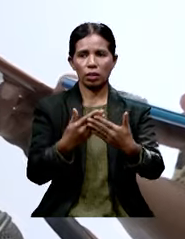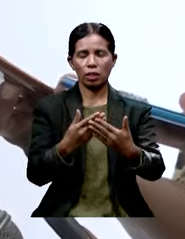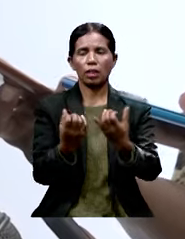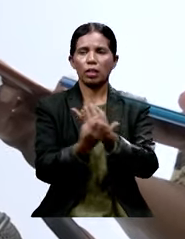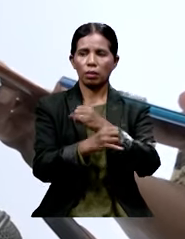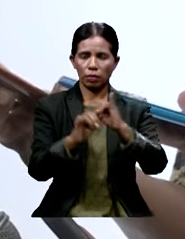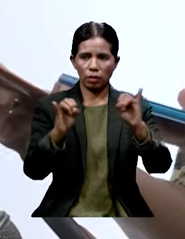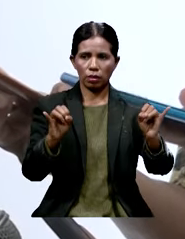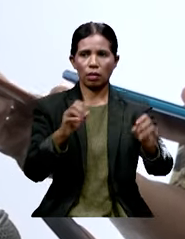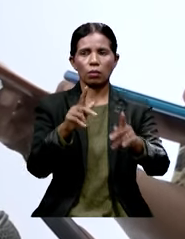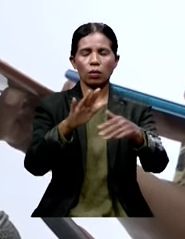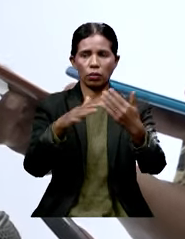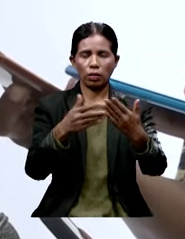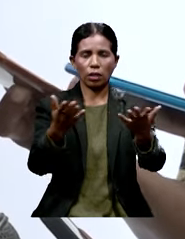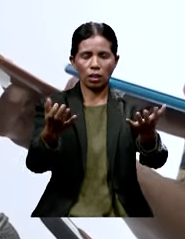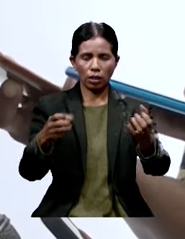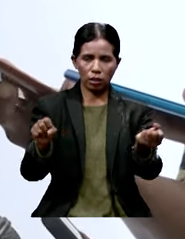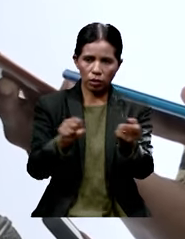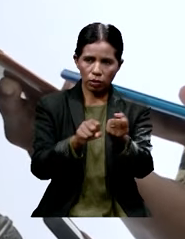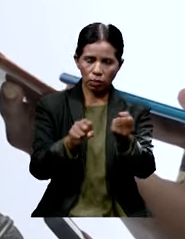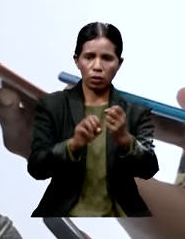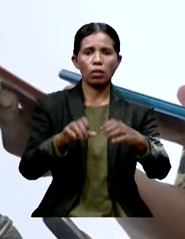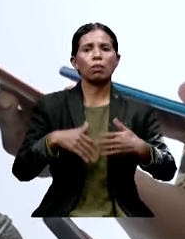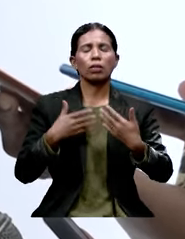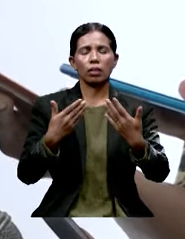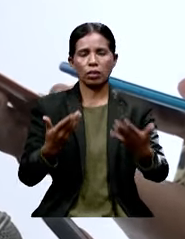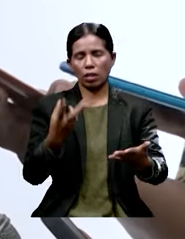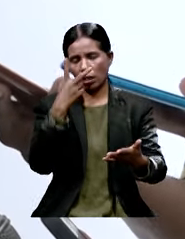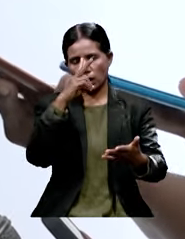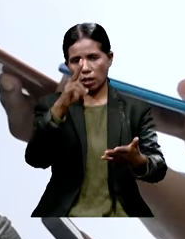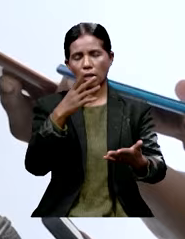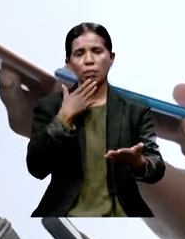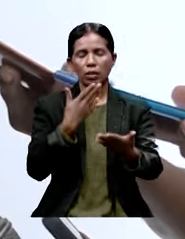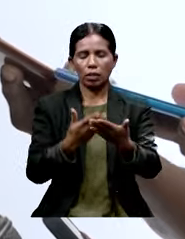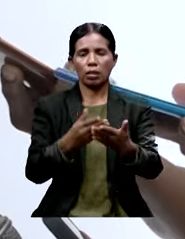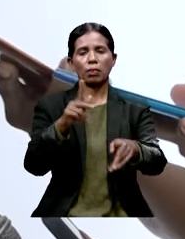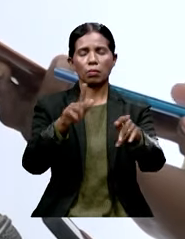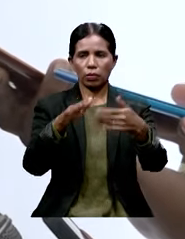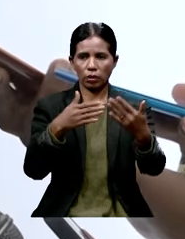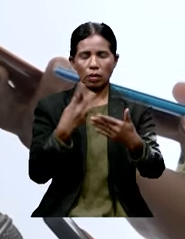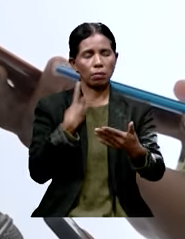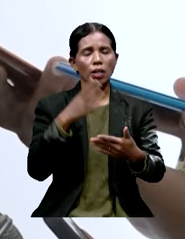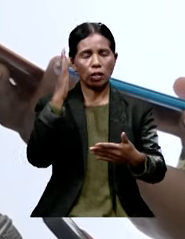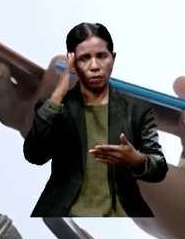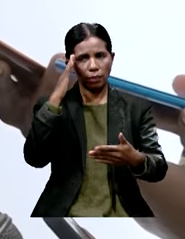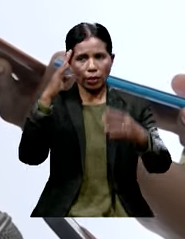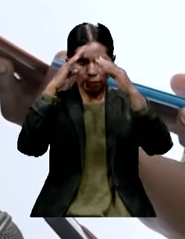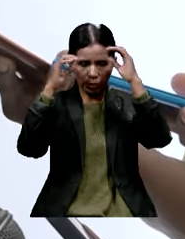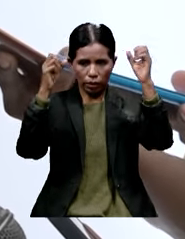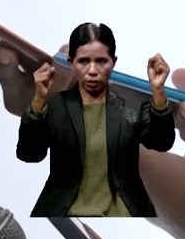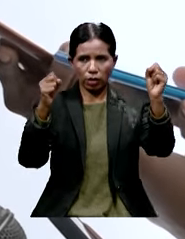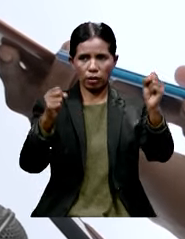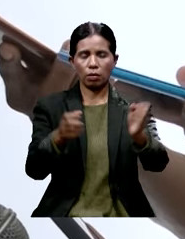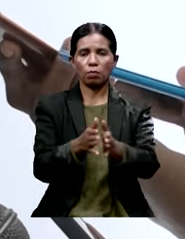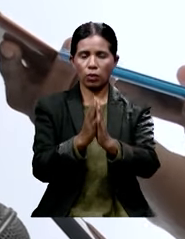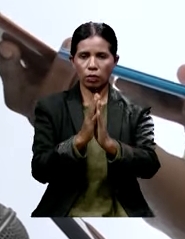ida ne ne ma hotot akara atu kontribui o insama katu hare ba beng star povunia ida ne mana noi presidente ni tawaran da la ida